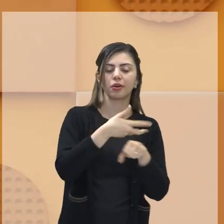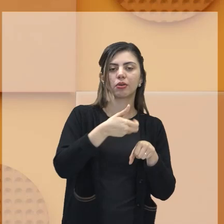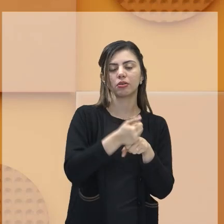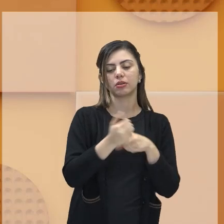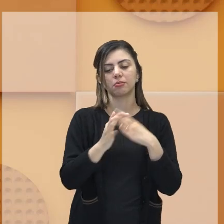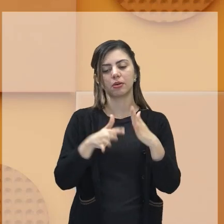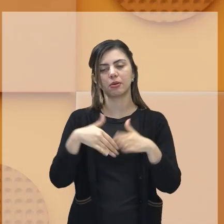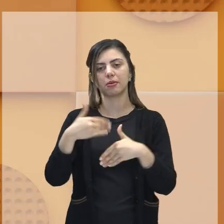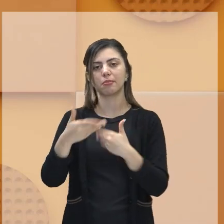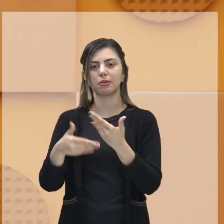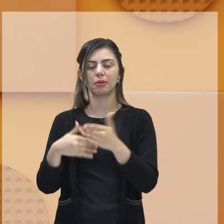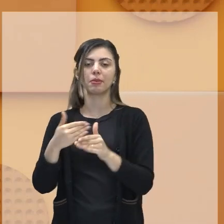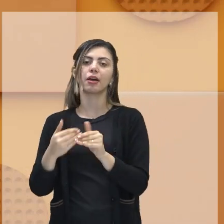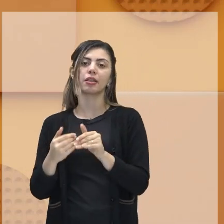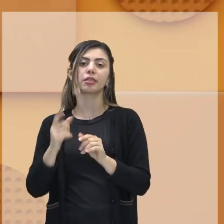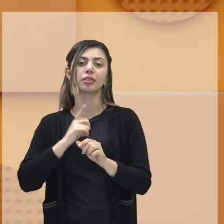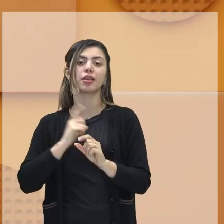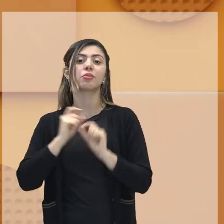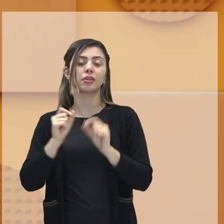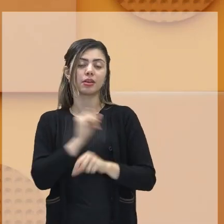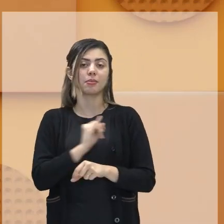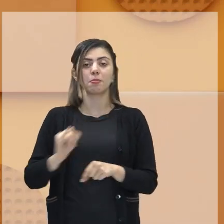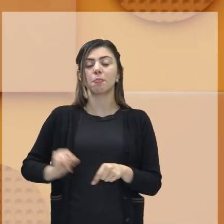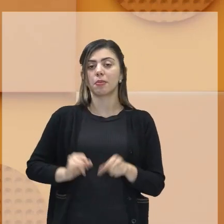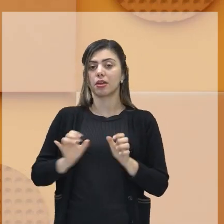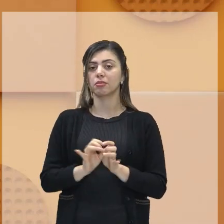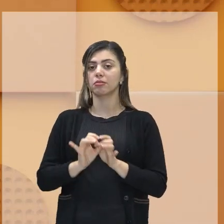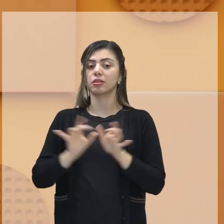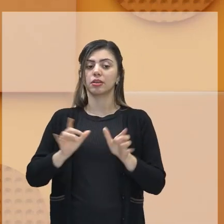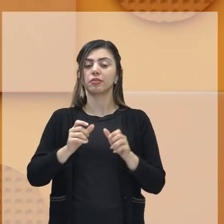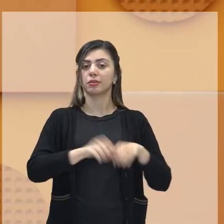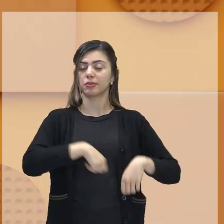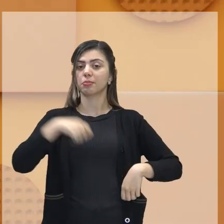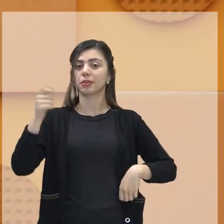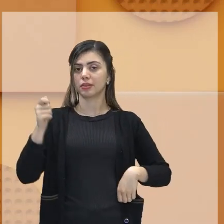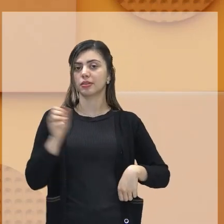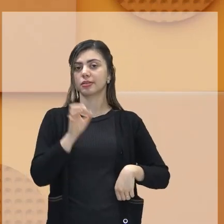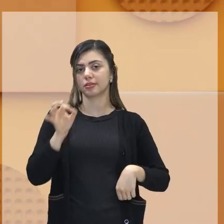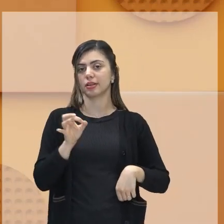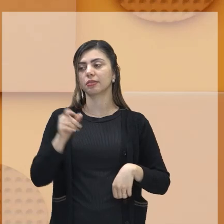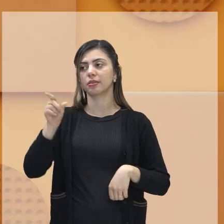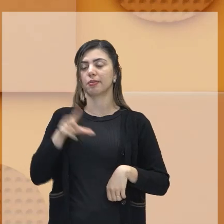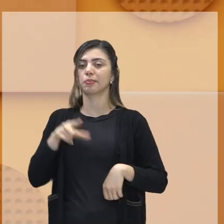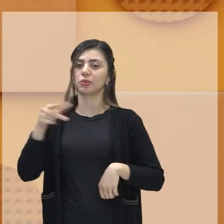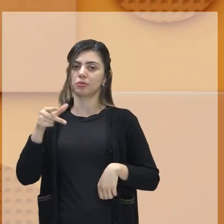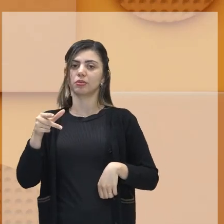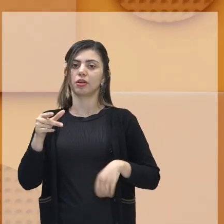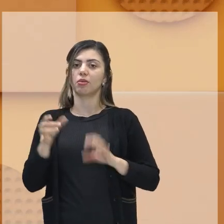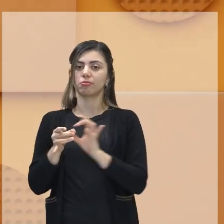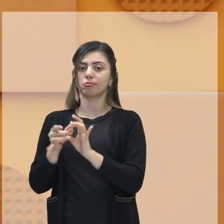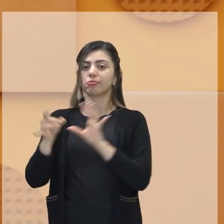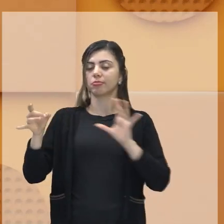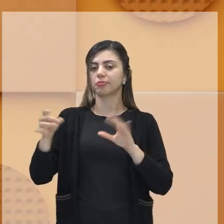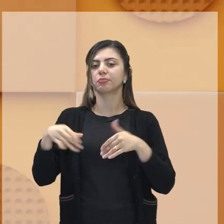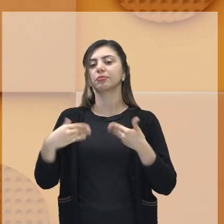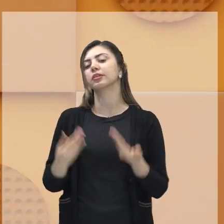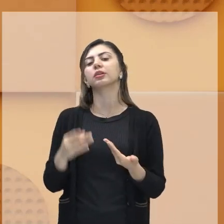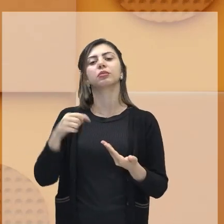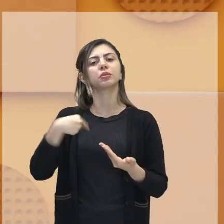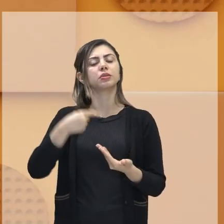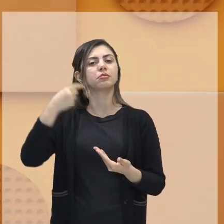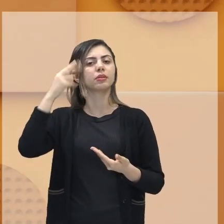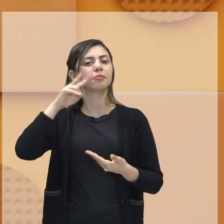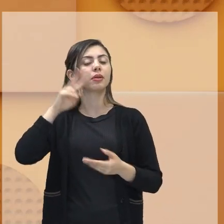se torna um império livre, né, de Portugal. Livre, vamos colocar nesses termos, até porque nós temos que lembrar que o